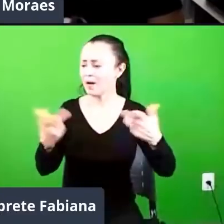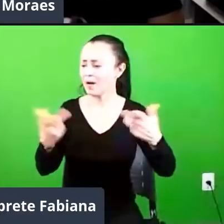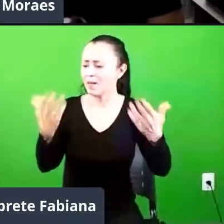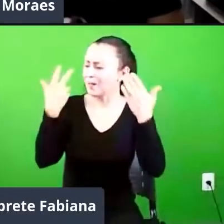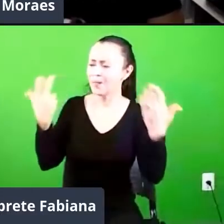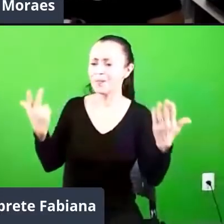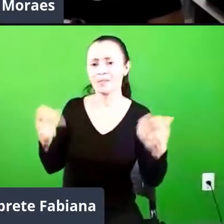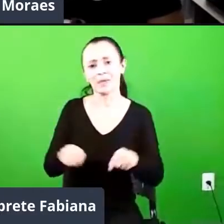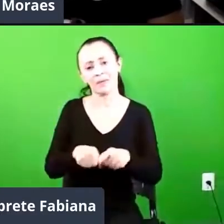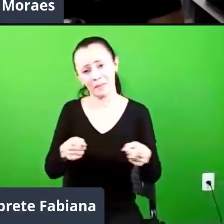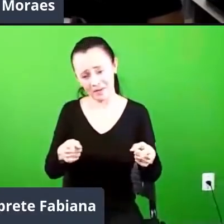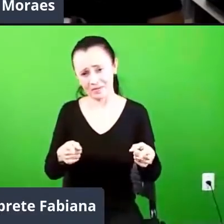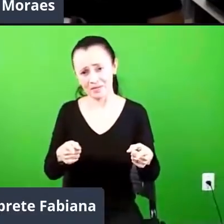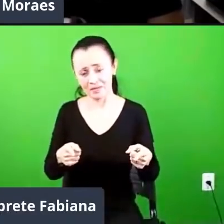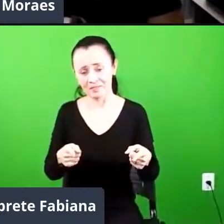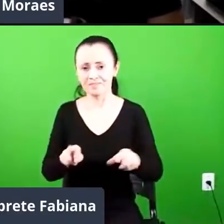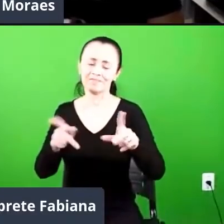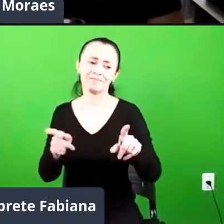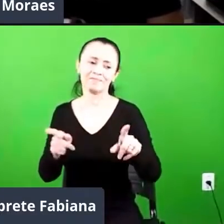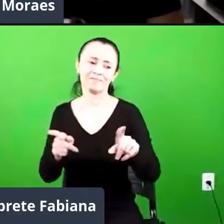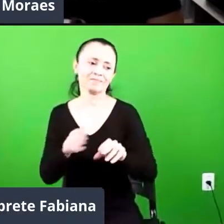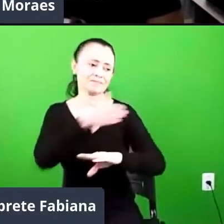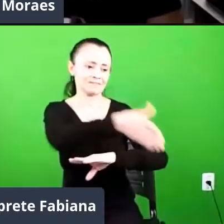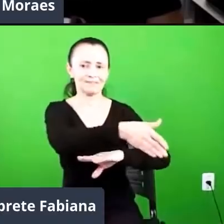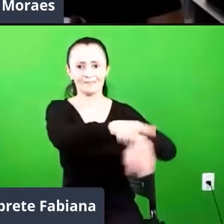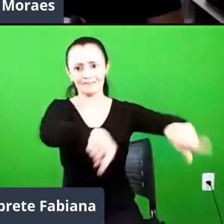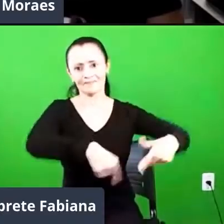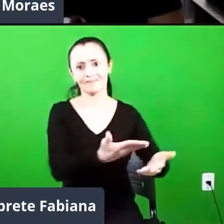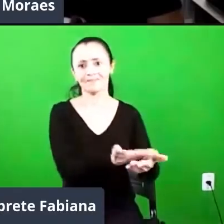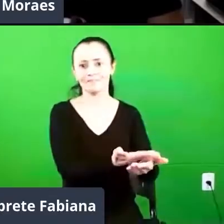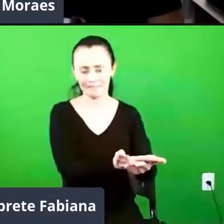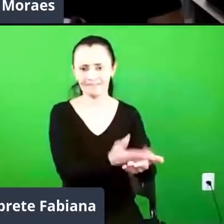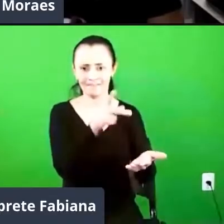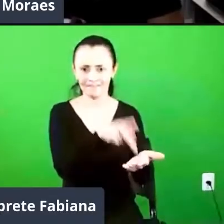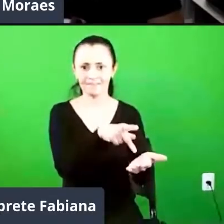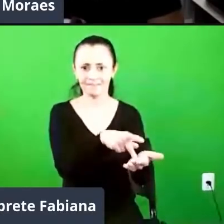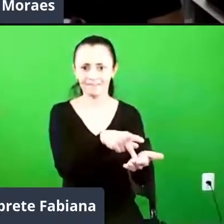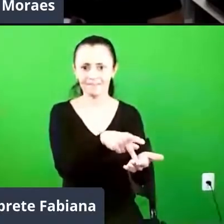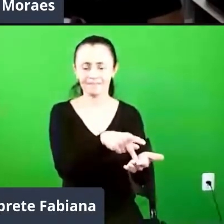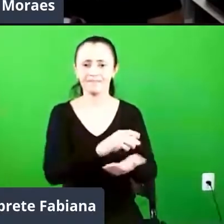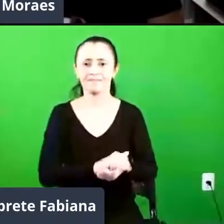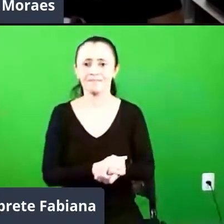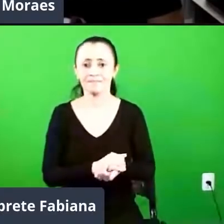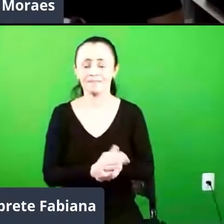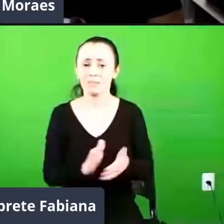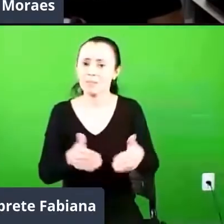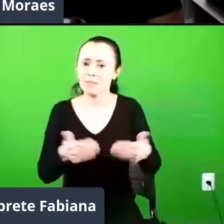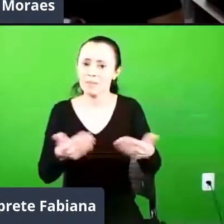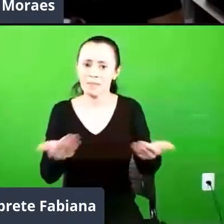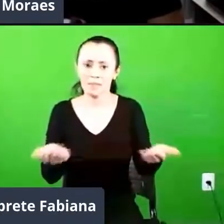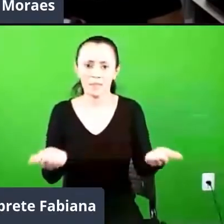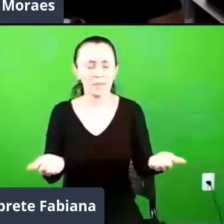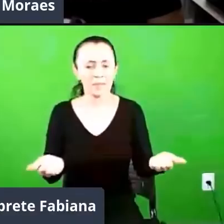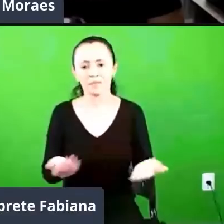aquele espaço de sala de aula, né? Então, assim, é a única forma que nós temos, é a única